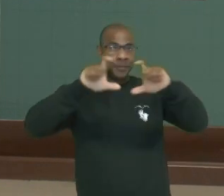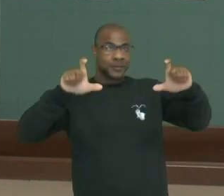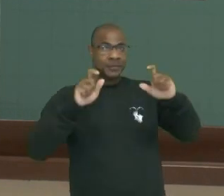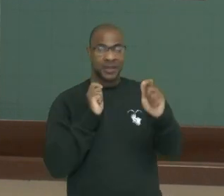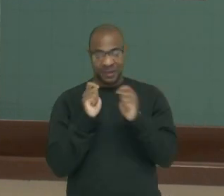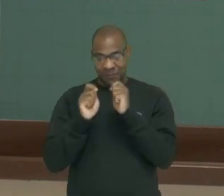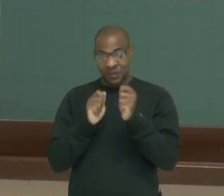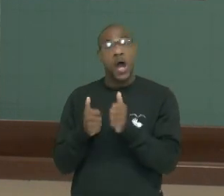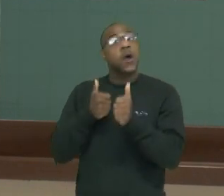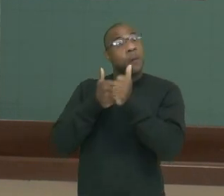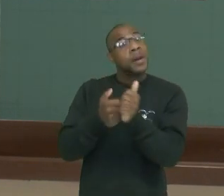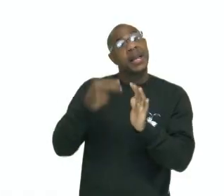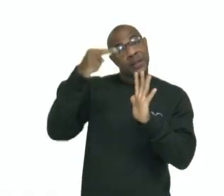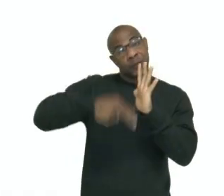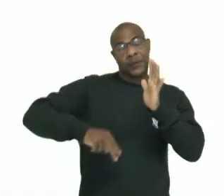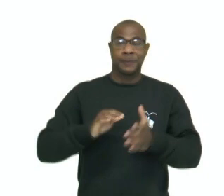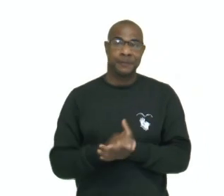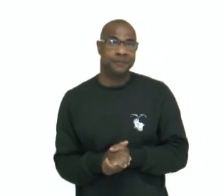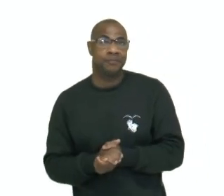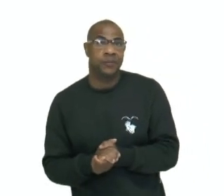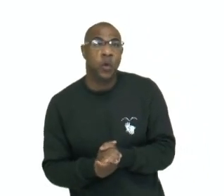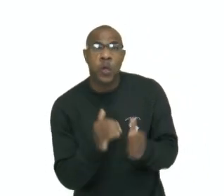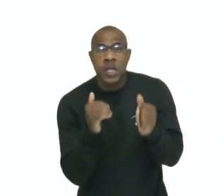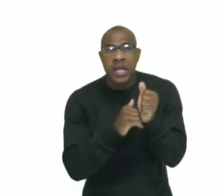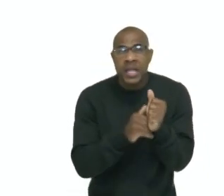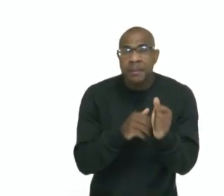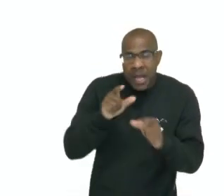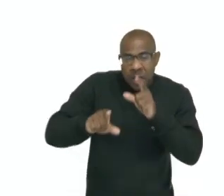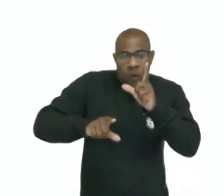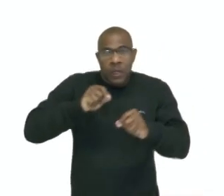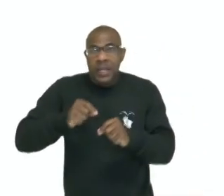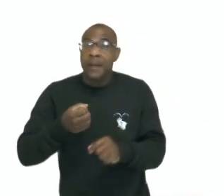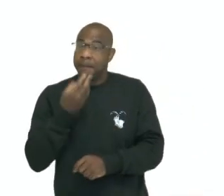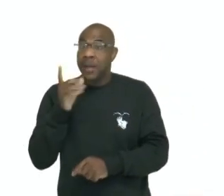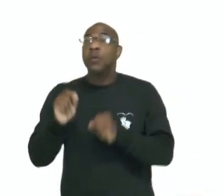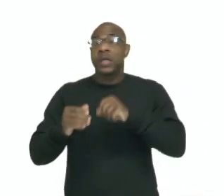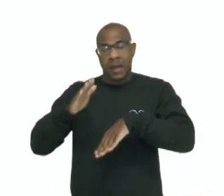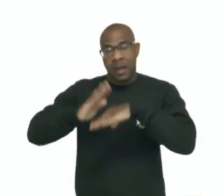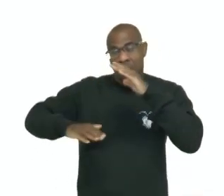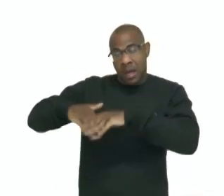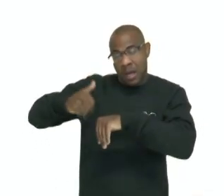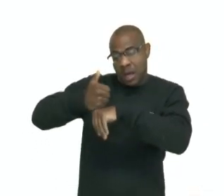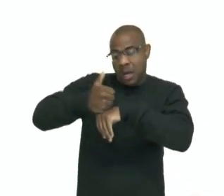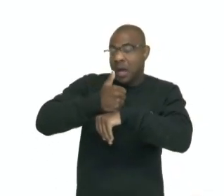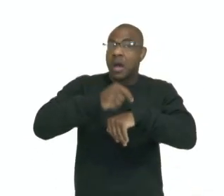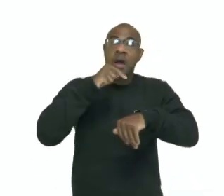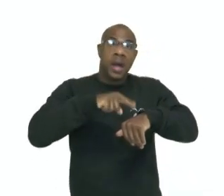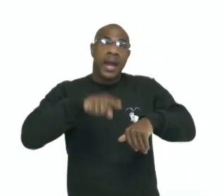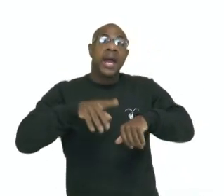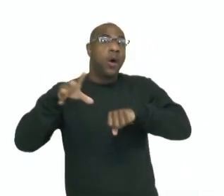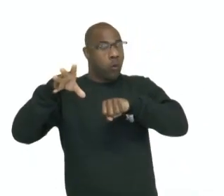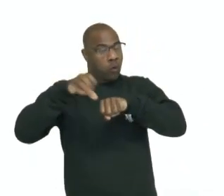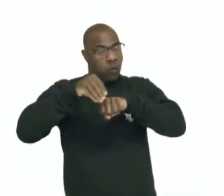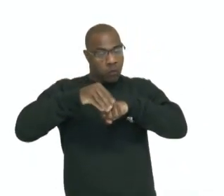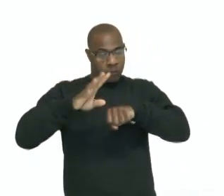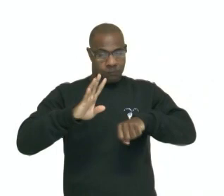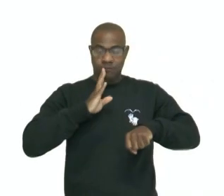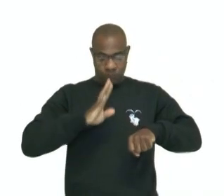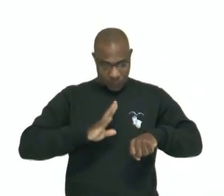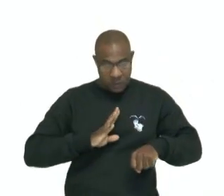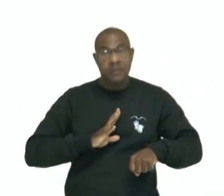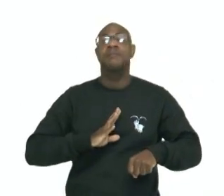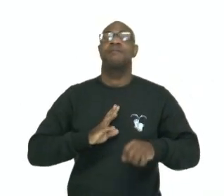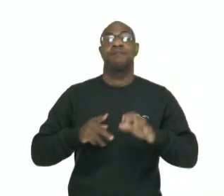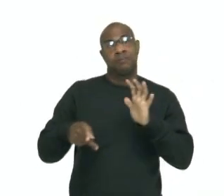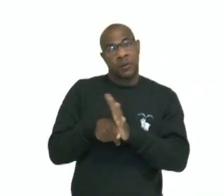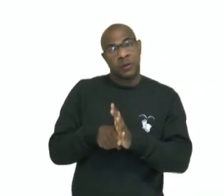entrevista, acompanhe a leitura. O segredo para escolher bem uma carreira é o autoconhecimento. A dica é do